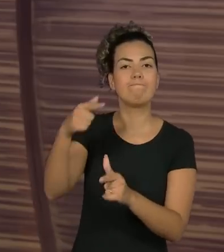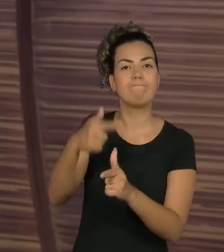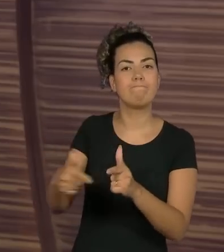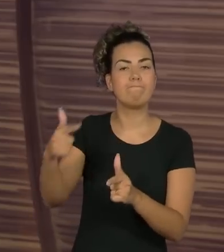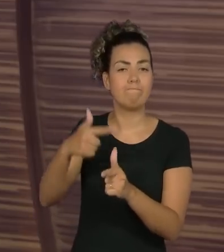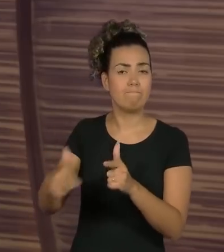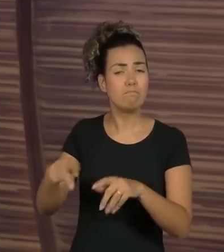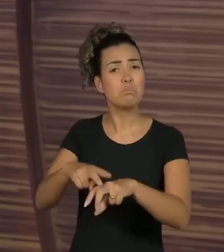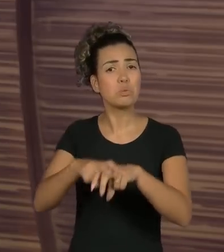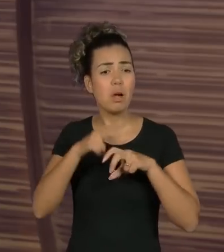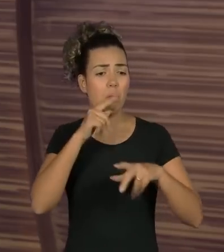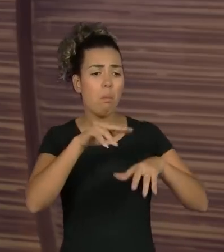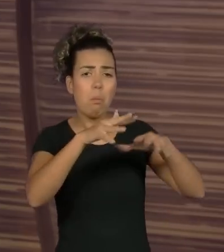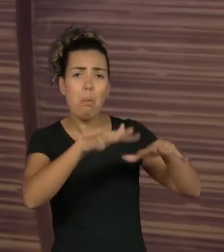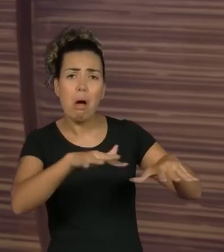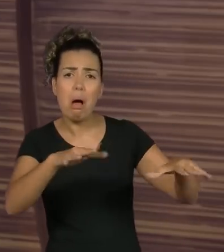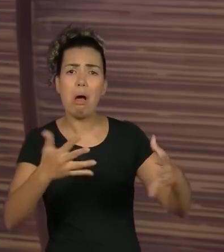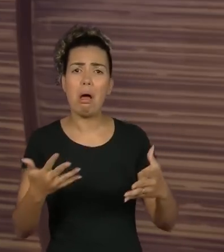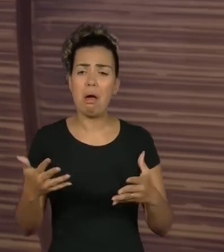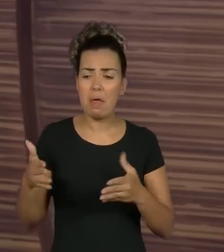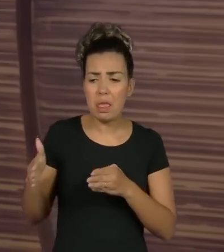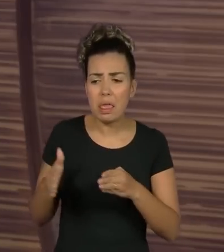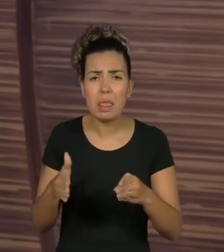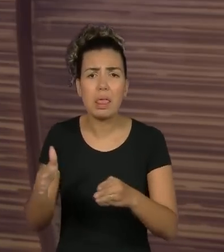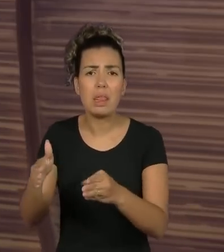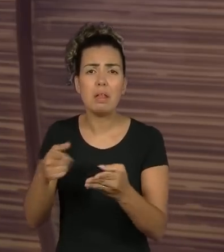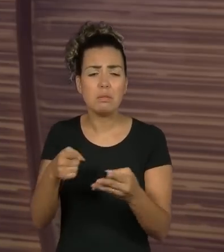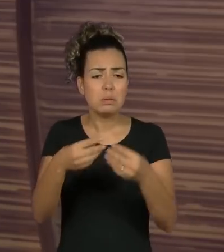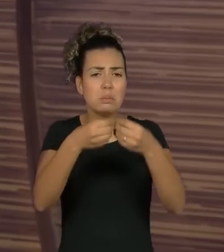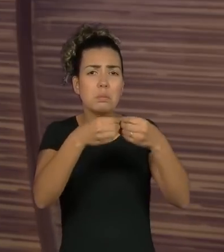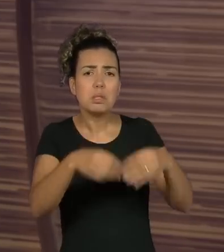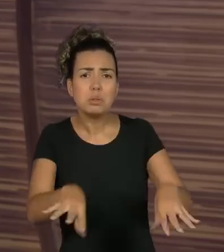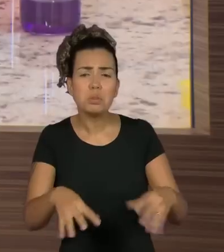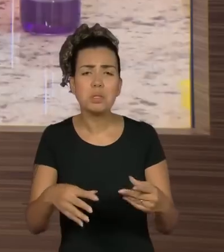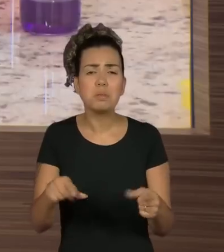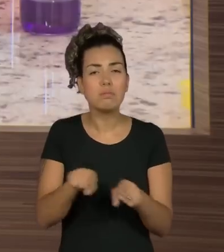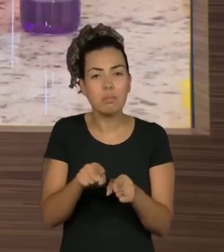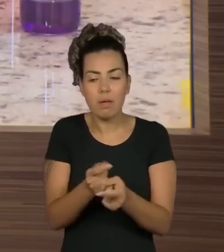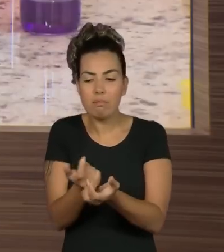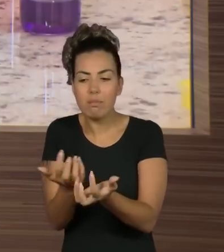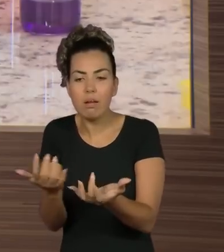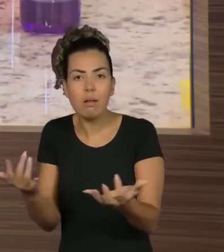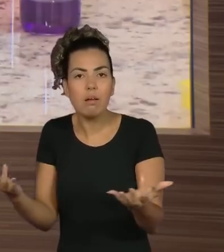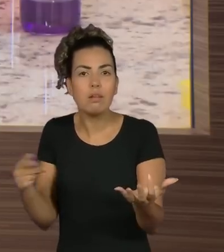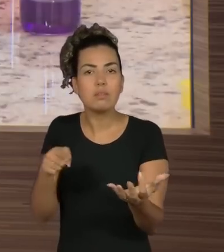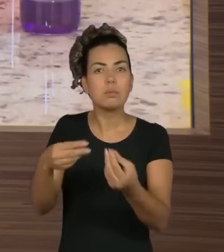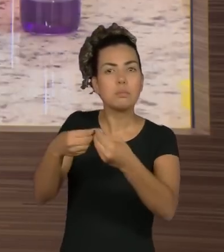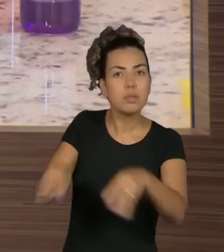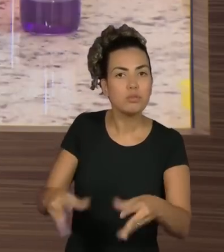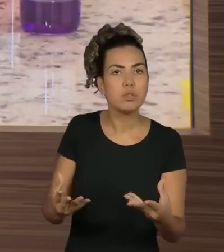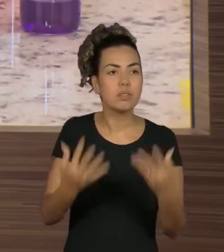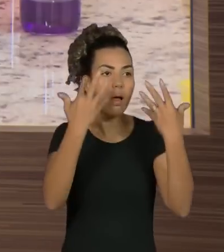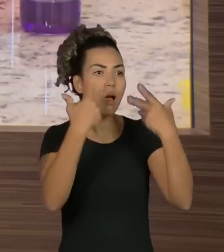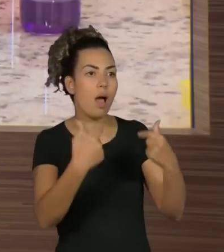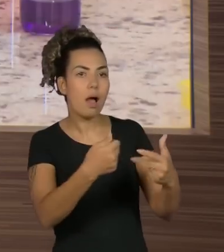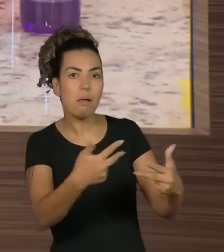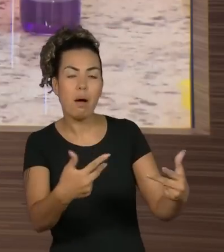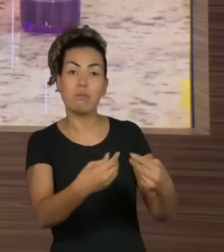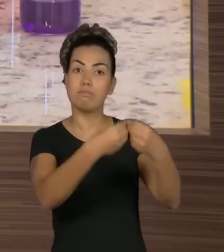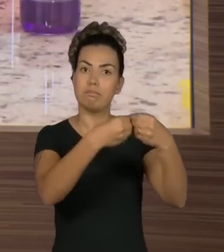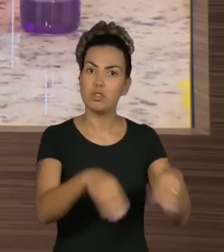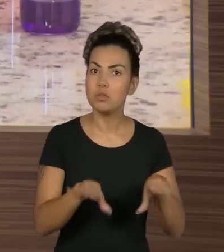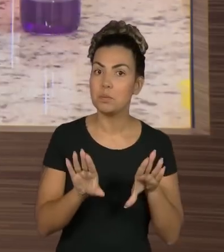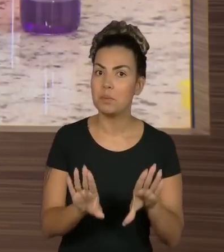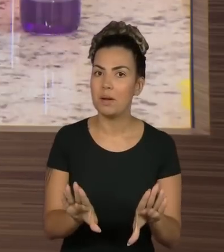e oceanos e coloca em risco espécies de plantas e animais. A boa notícia é que pesquisadores